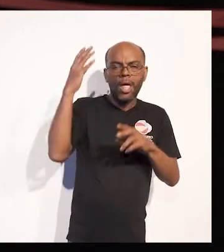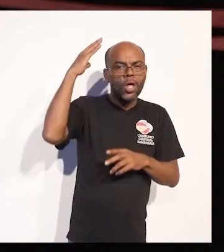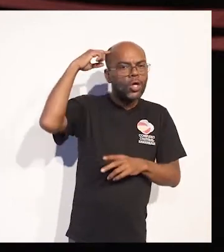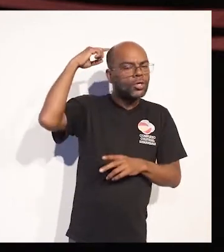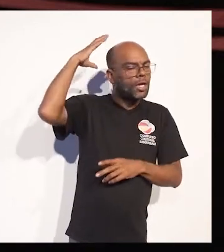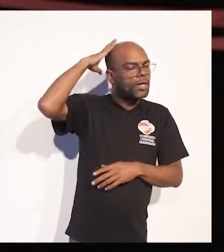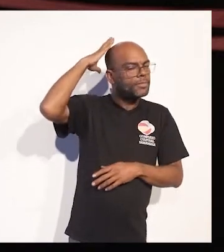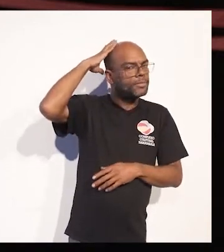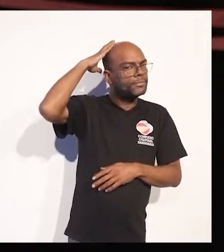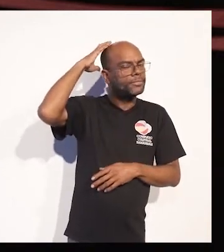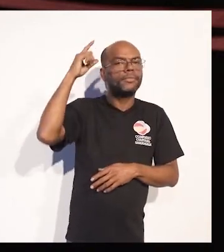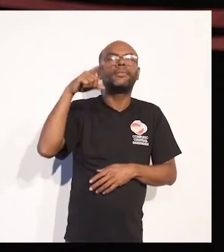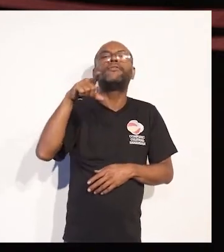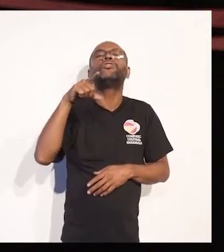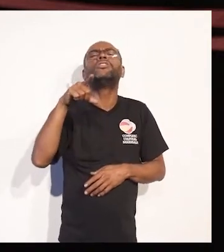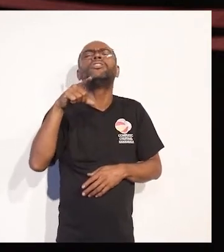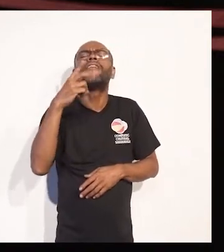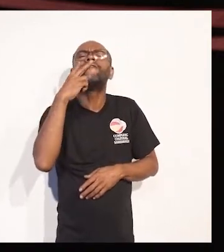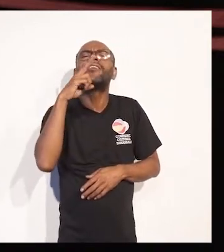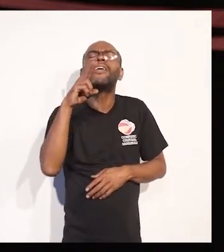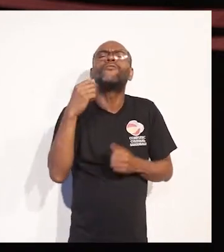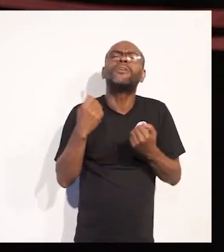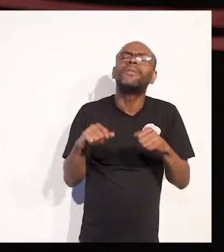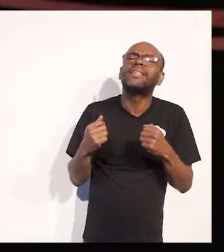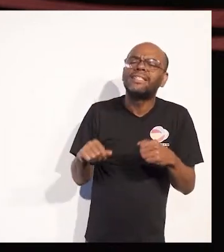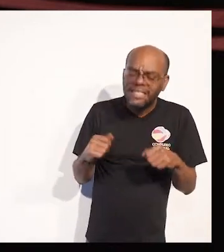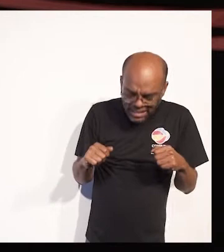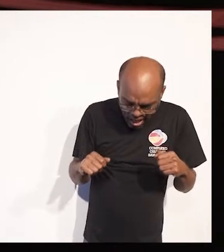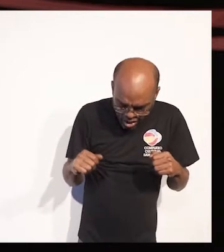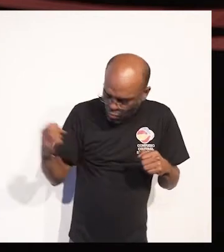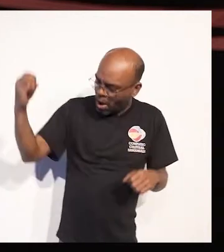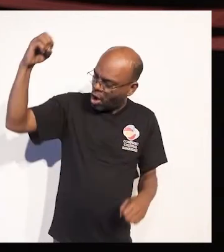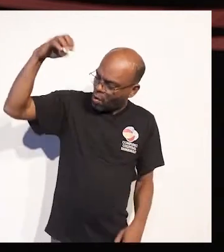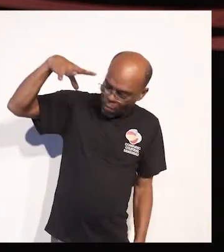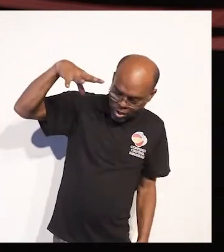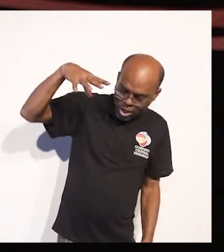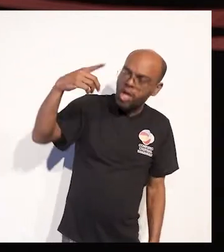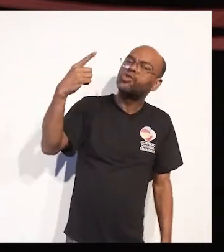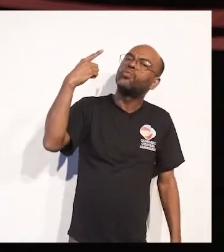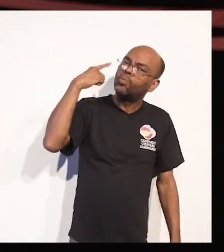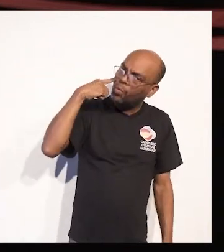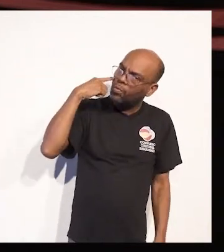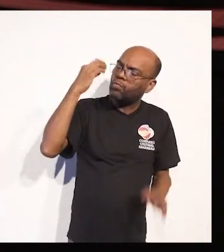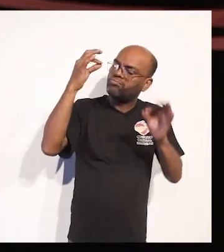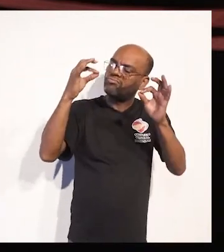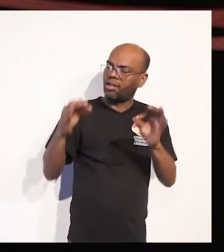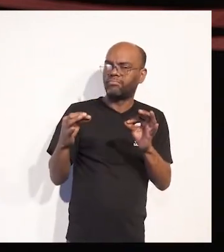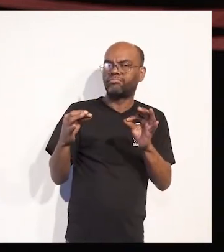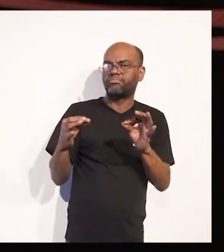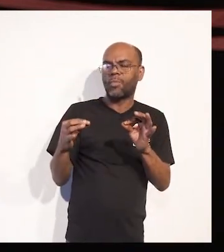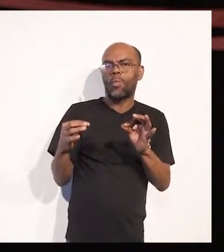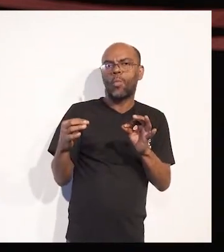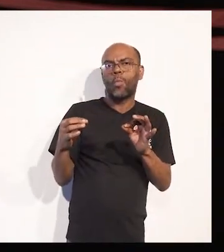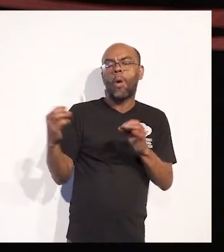cérebro. E para você ver a cor, você precisa de uma luz ideal e um olho ideal. Uma luz que contenha